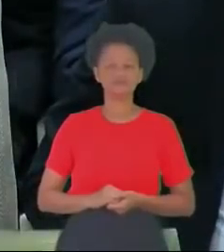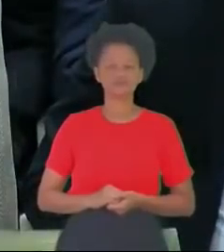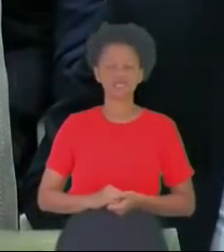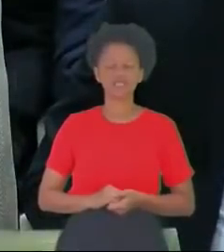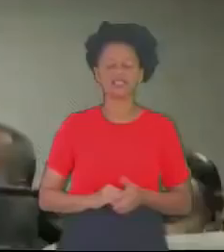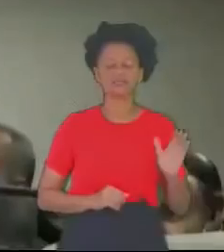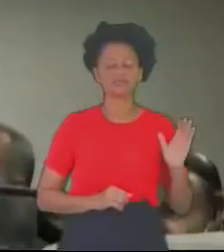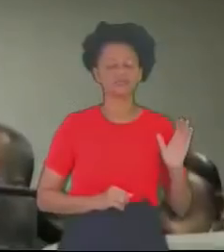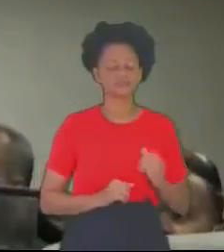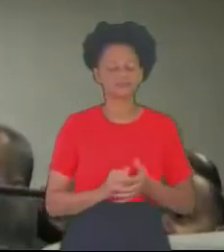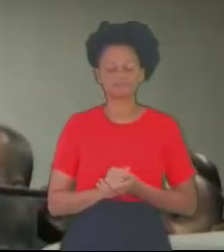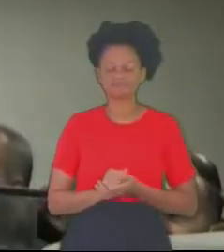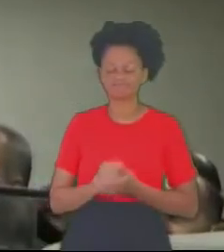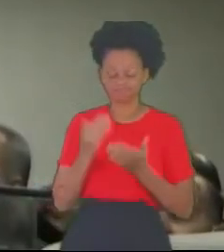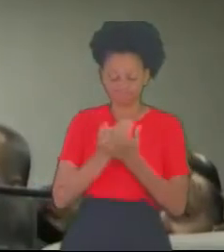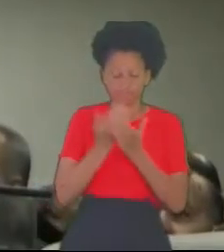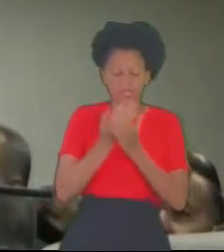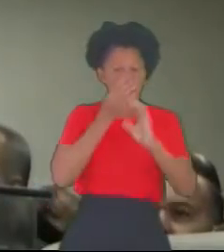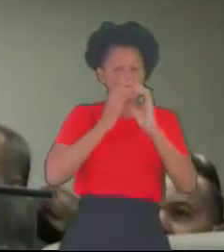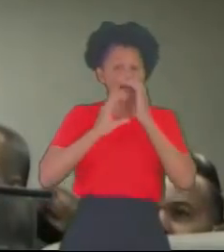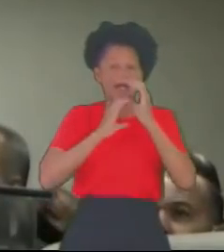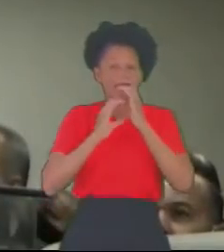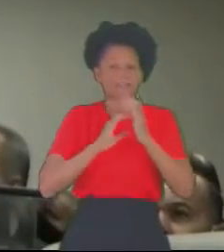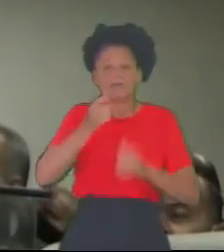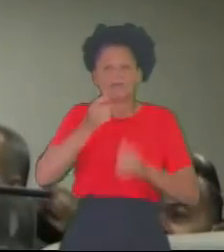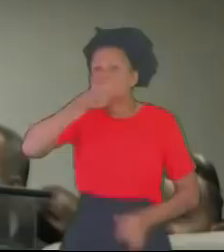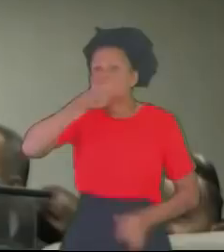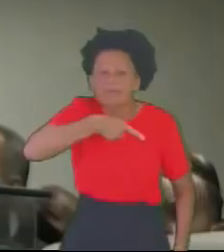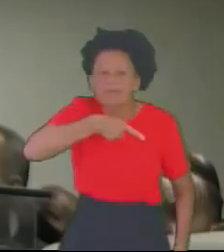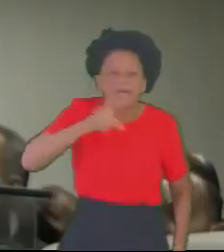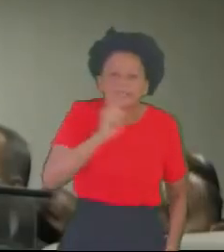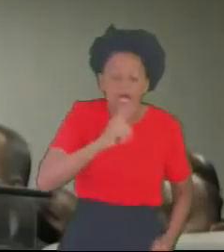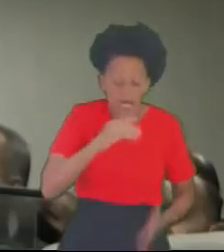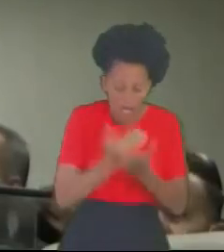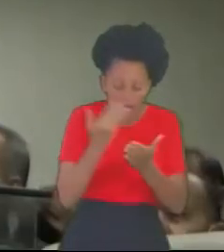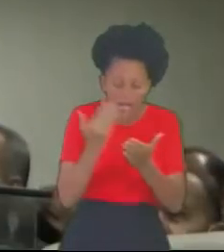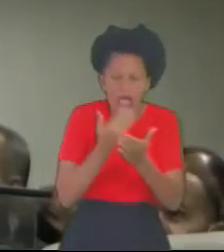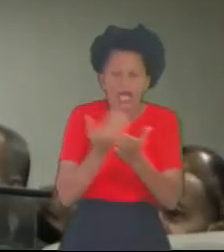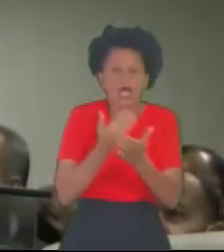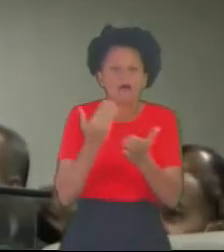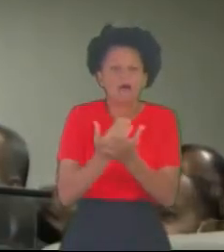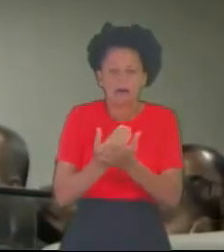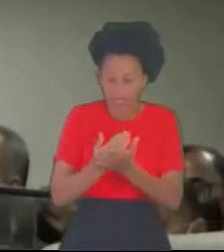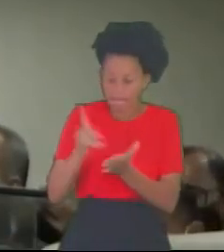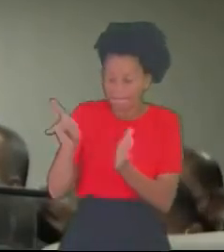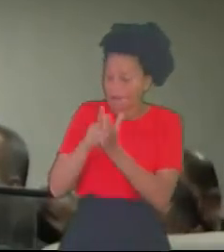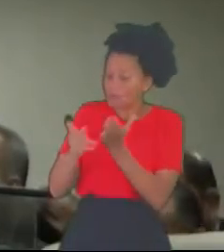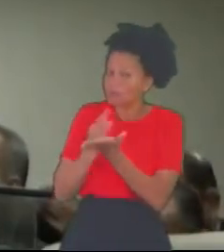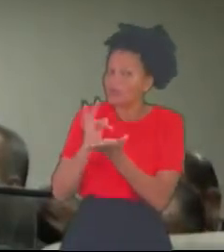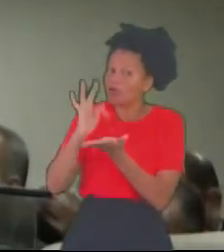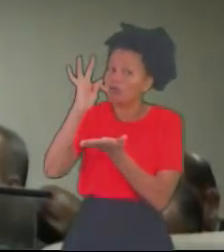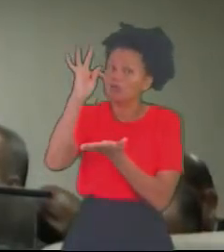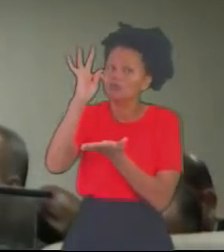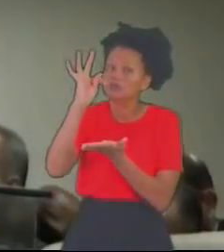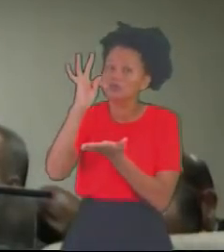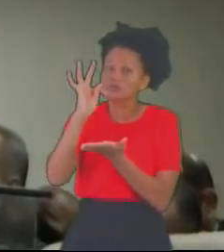O livro de Cantares de Salomão não é uma piada, é um livro altamente teológico.